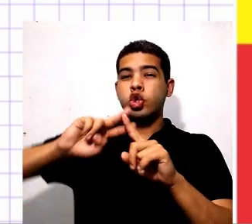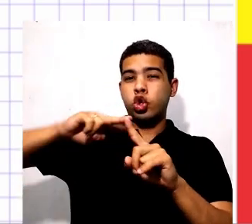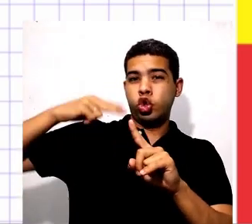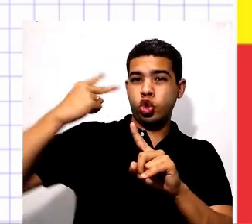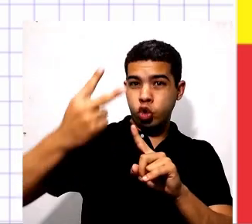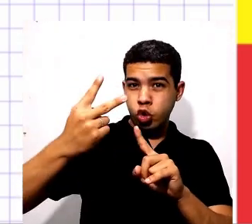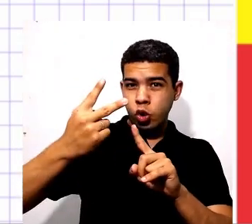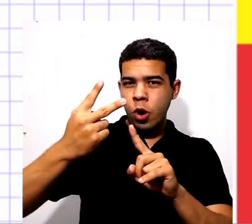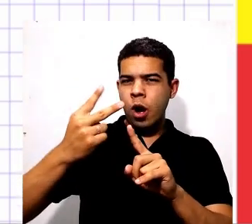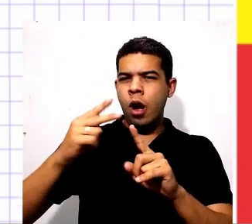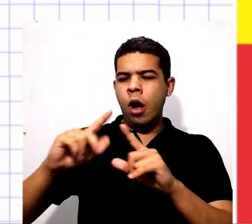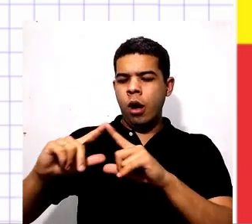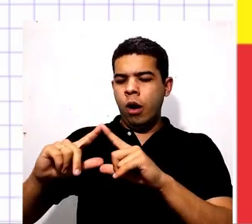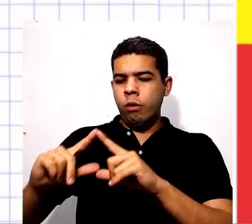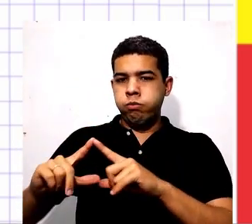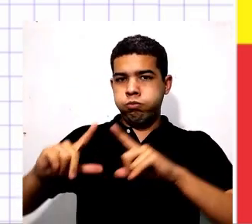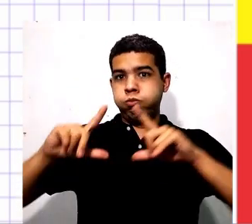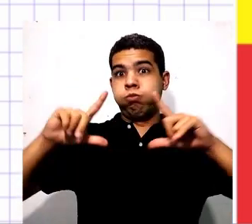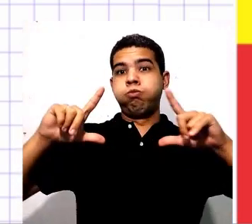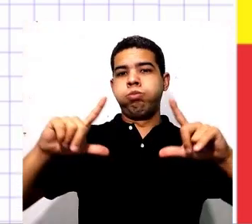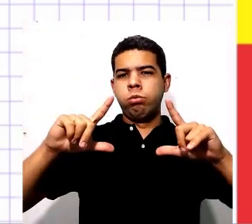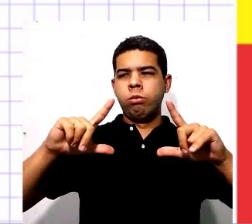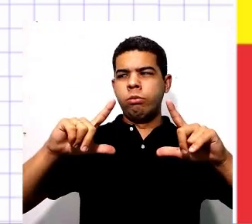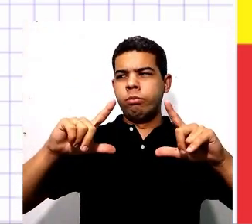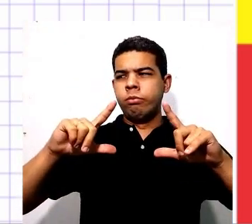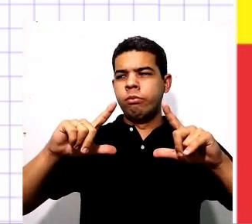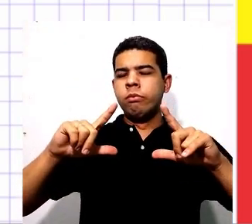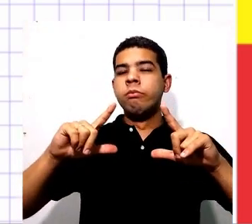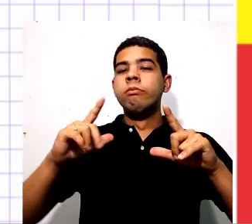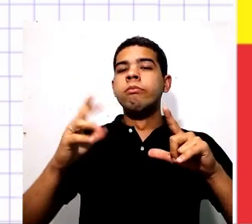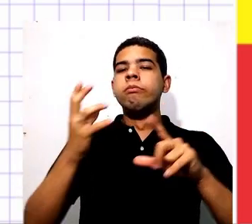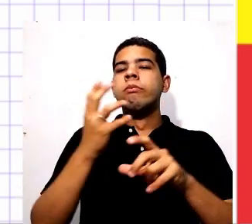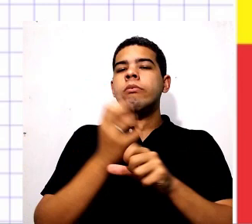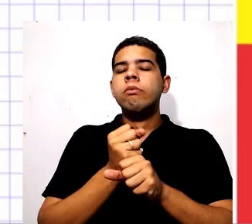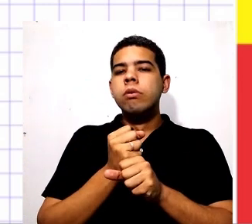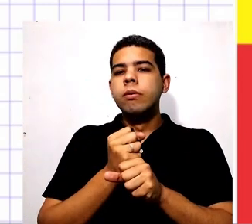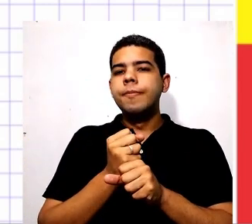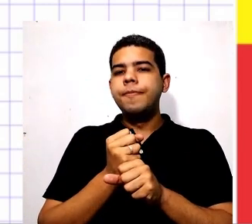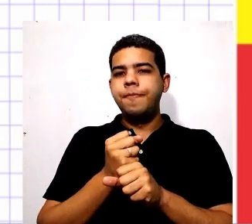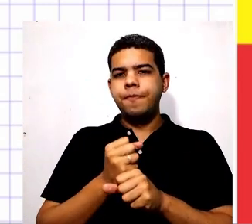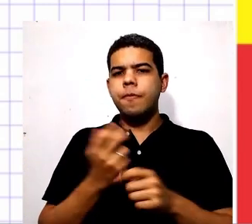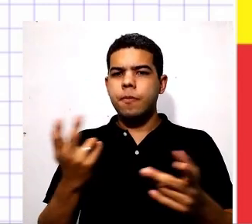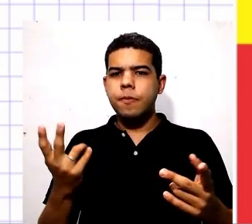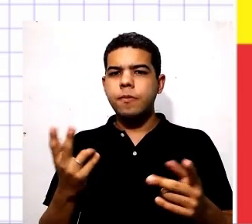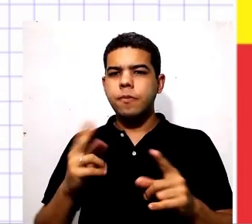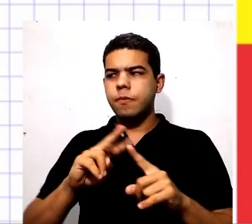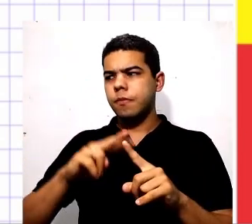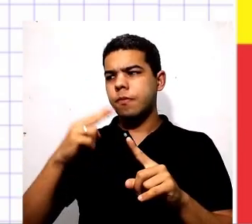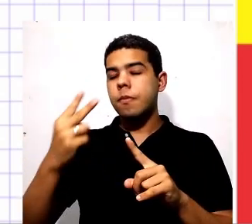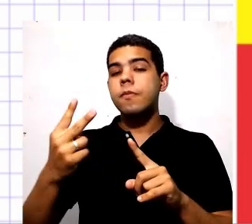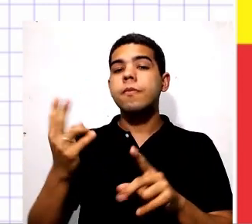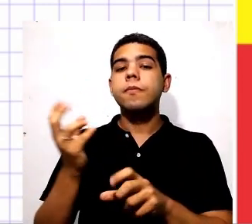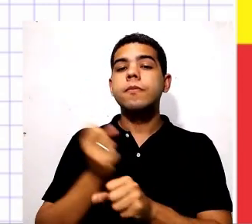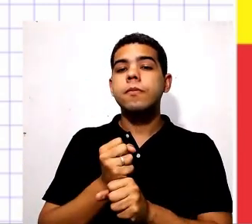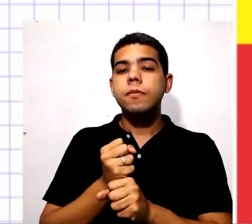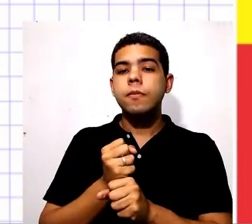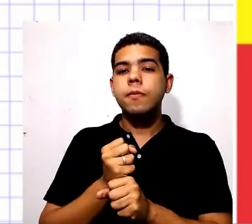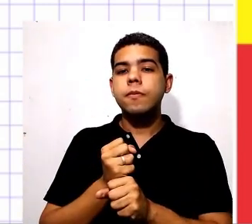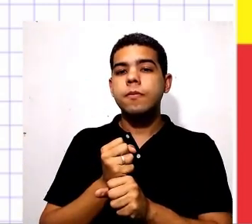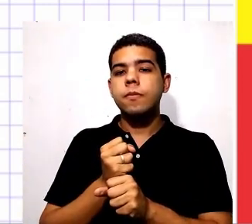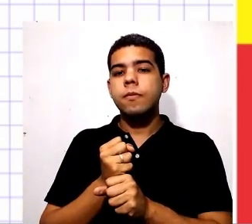dobra. Então, 2, eu vou dobrar. Então, vou dobra, vai dobrar. Então, vou dobrar por